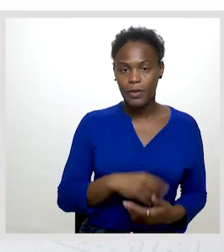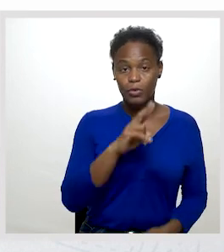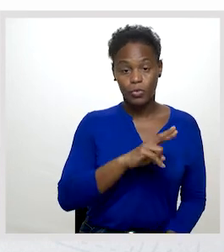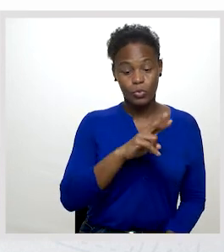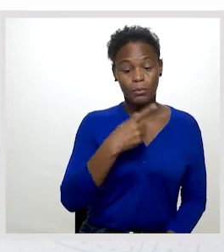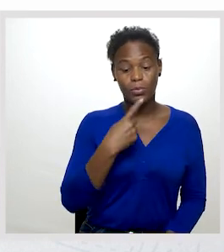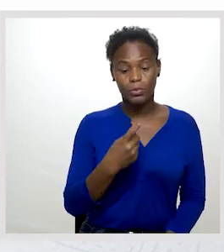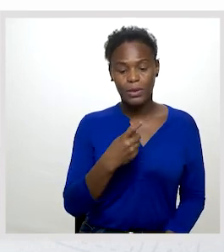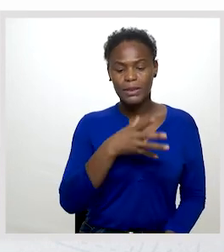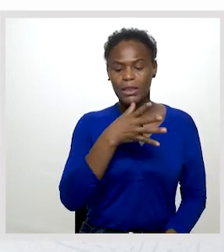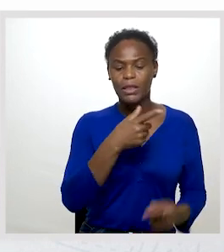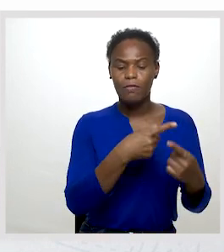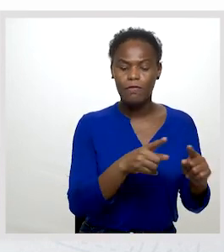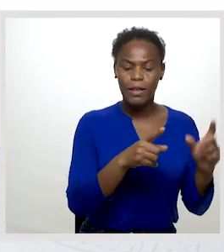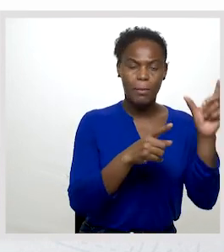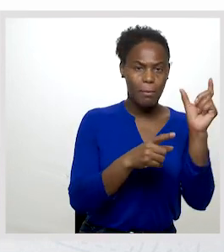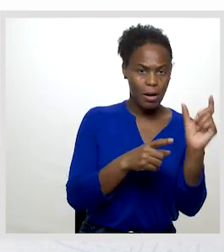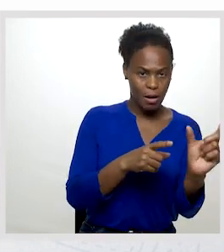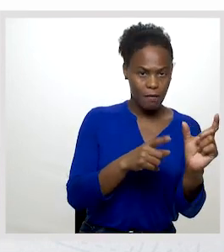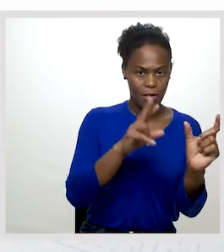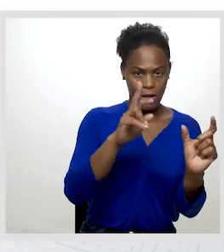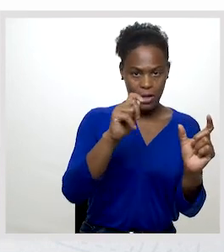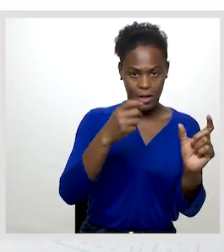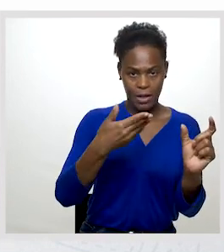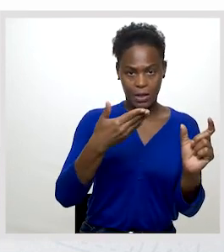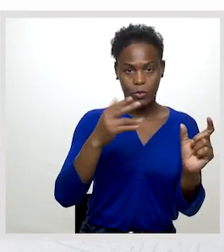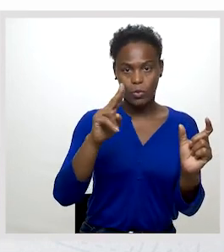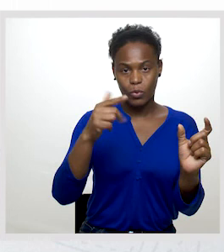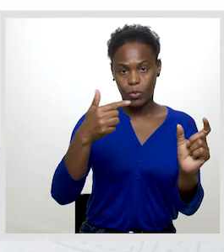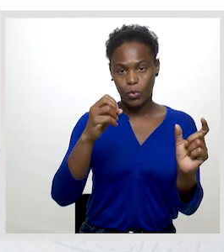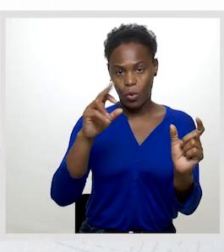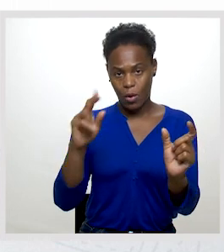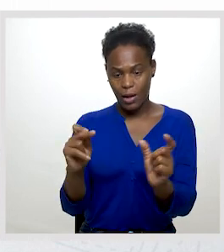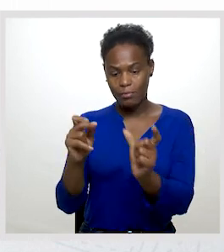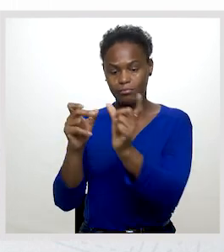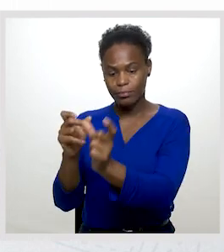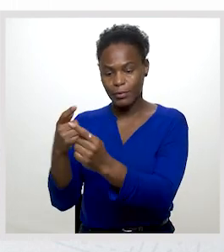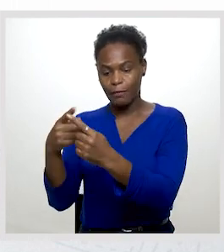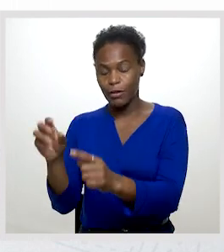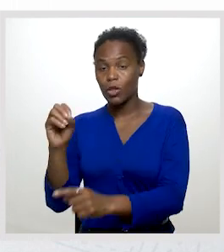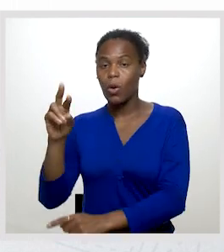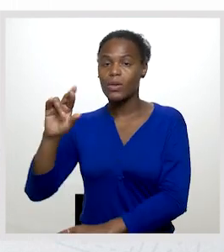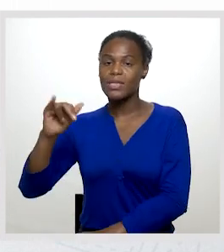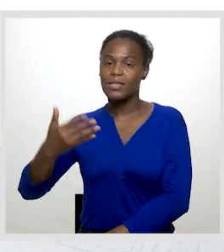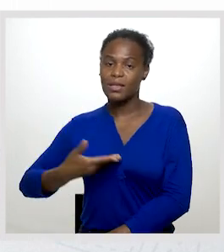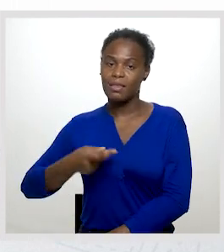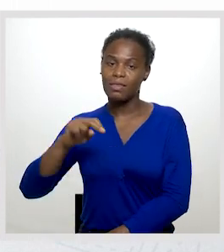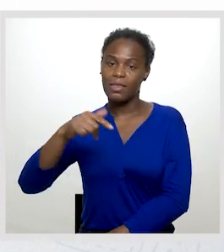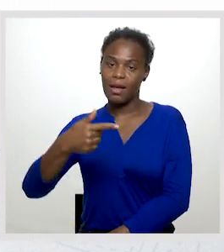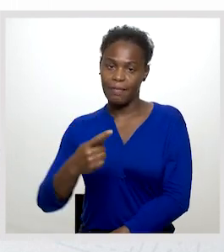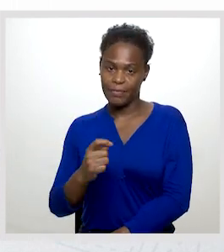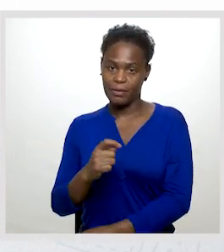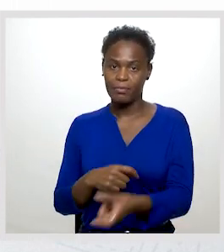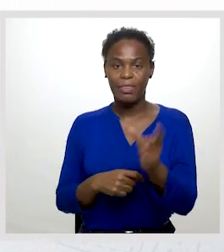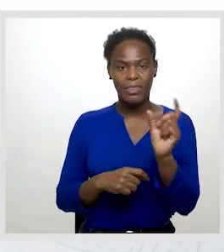segunda, diferencie o termo redutora de oxidante. O que significa o